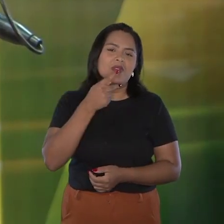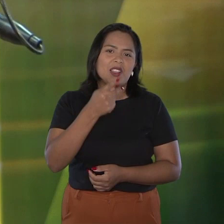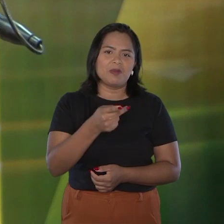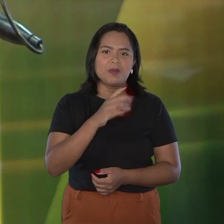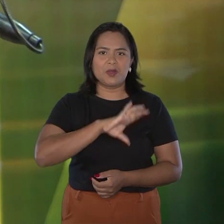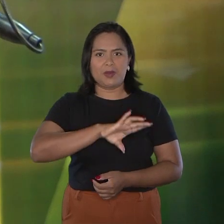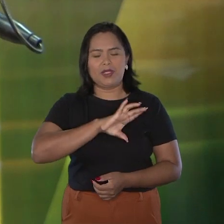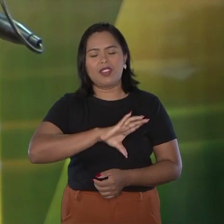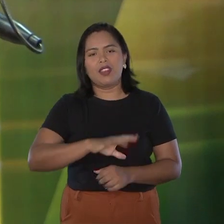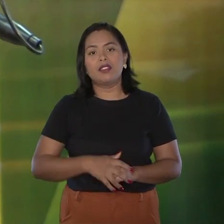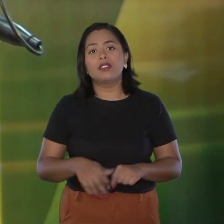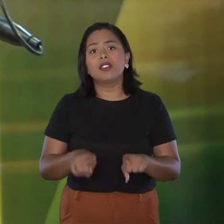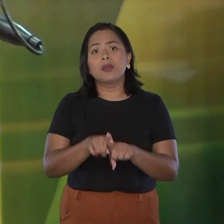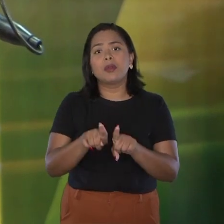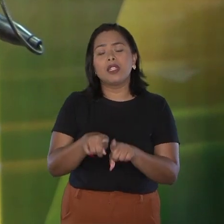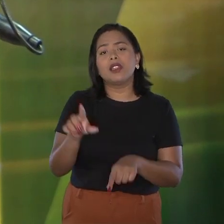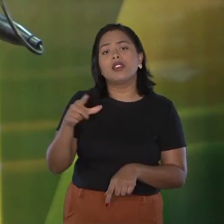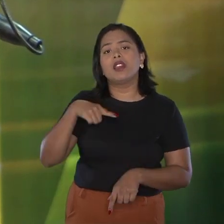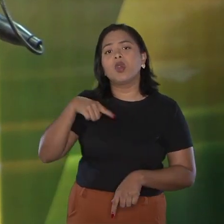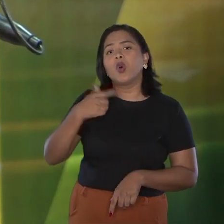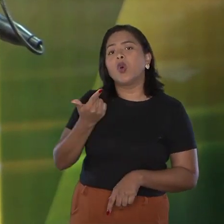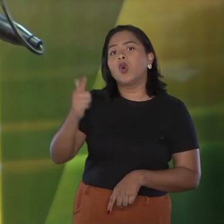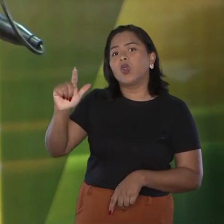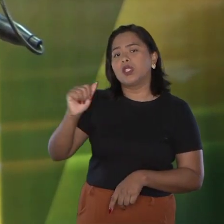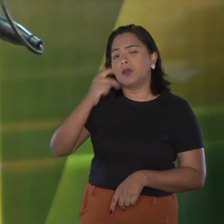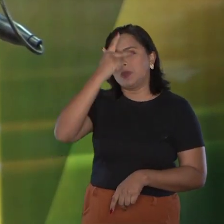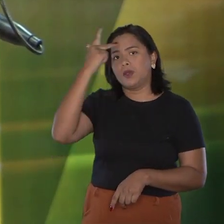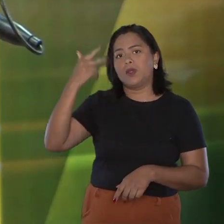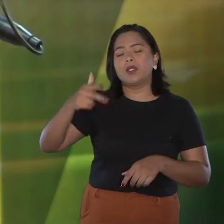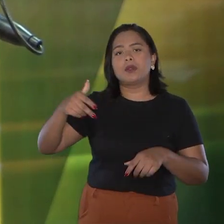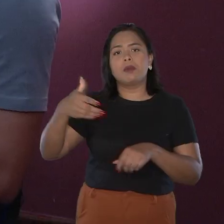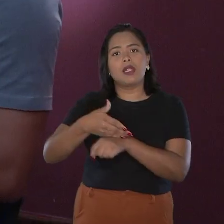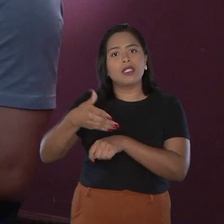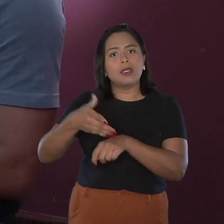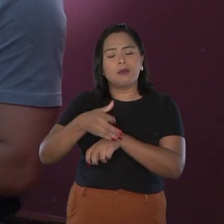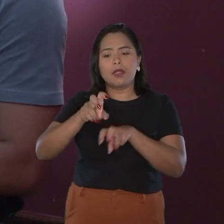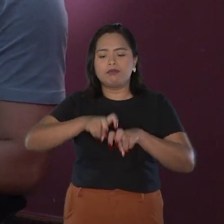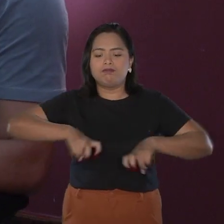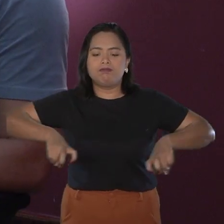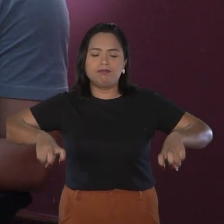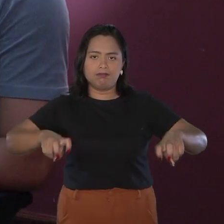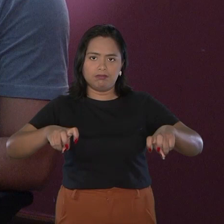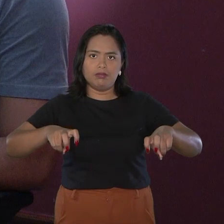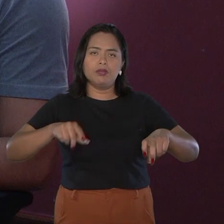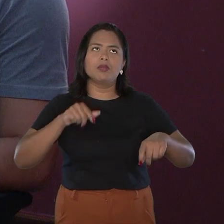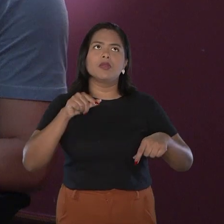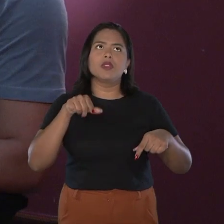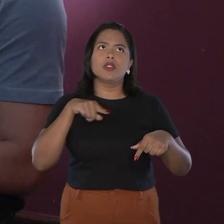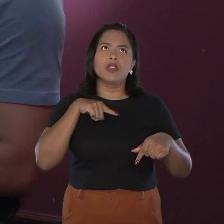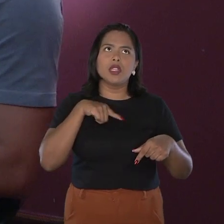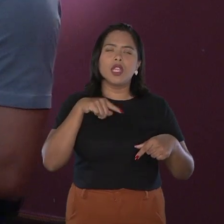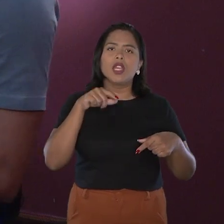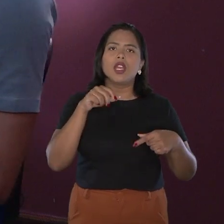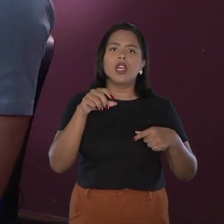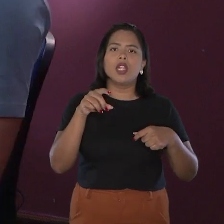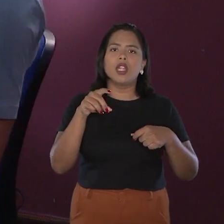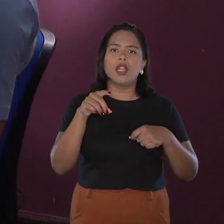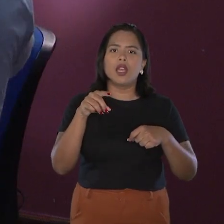em outras pessoas que que vão participar das Mesas que vão mediar os eventos